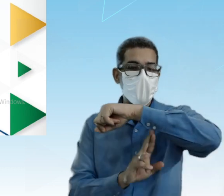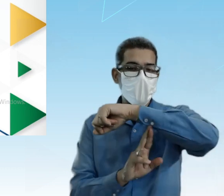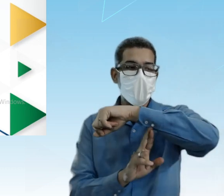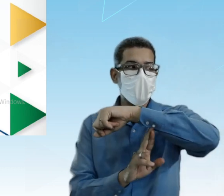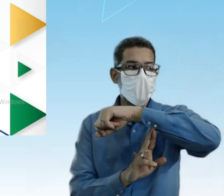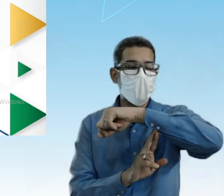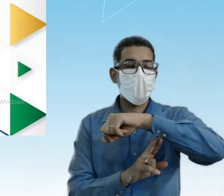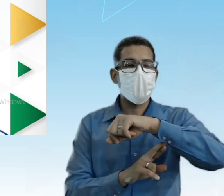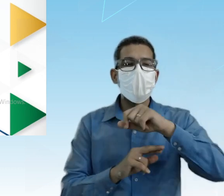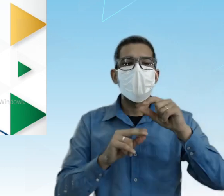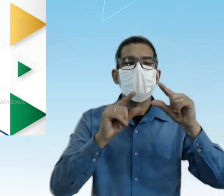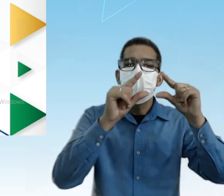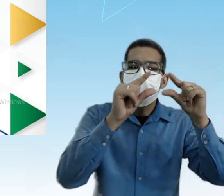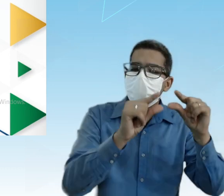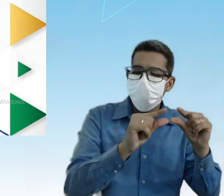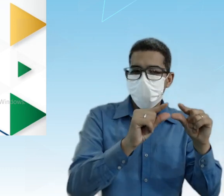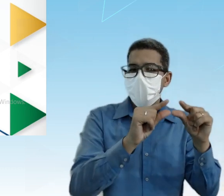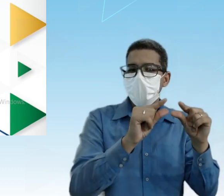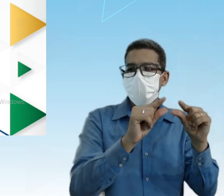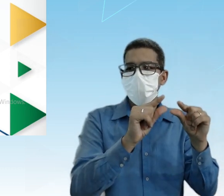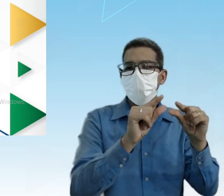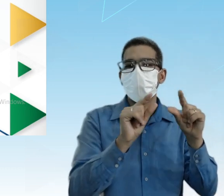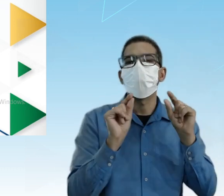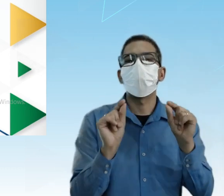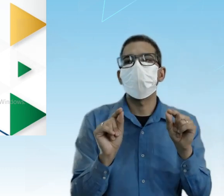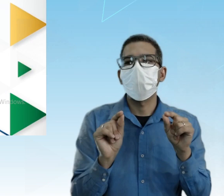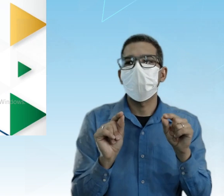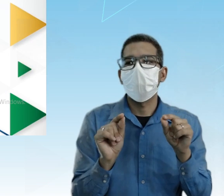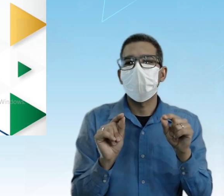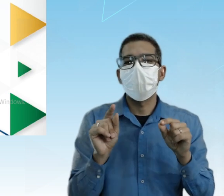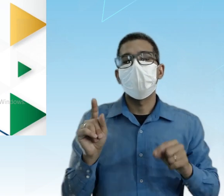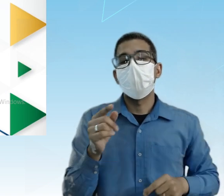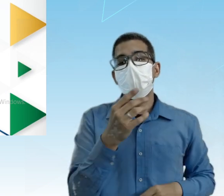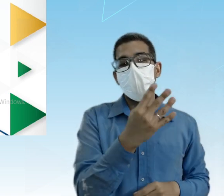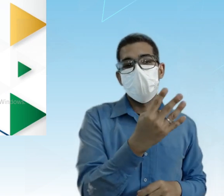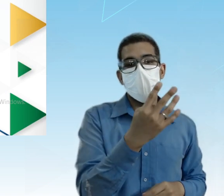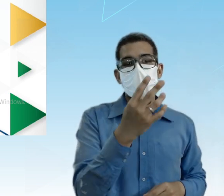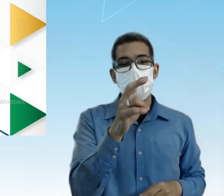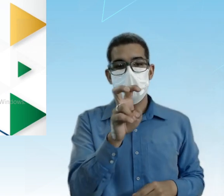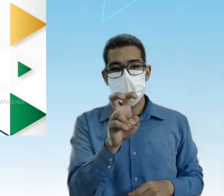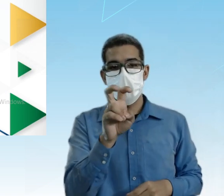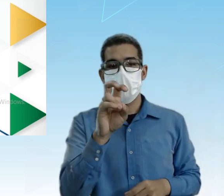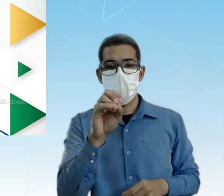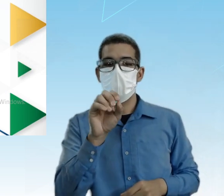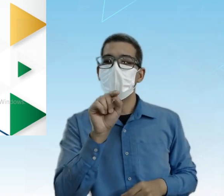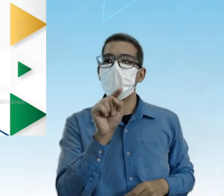é o estado menos populoso. Ele possui apenas